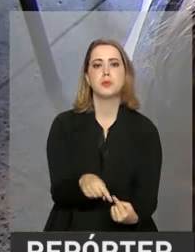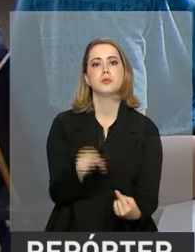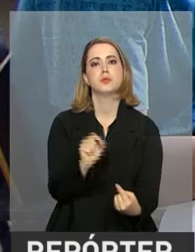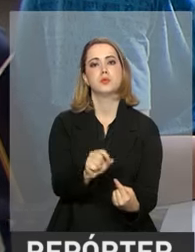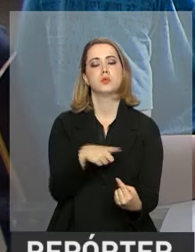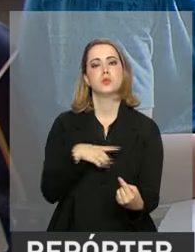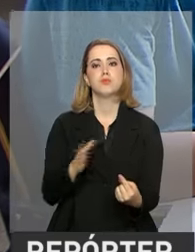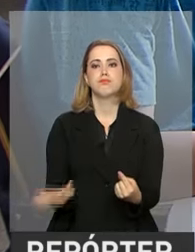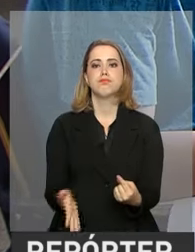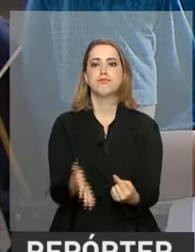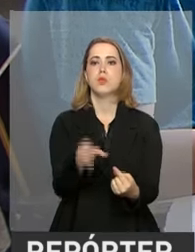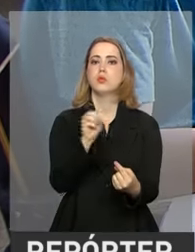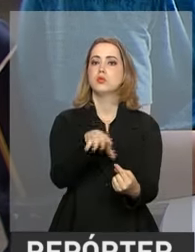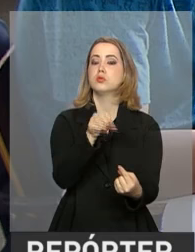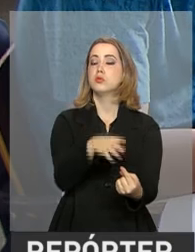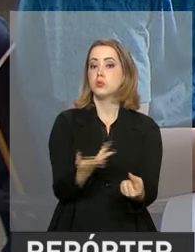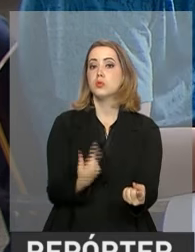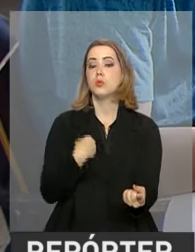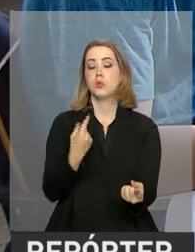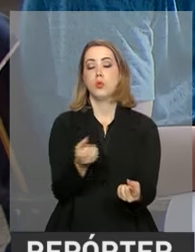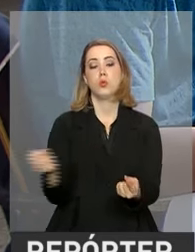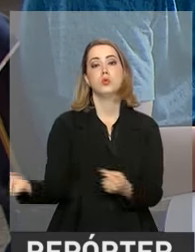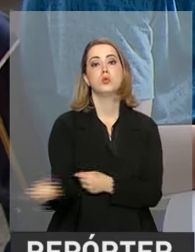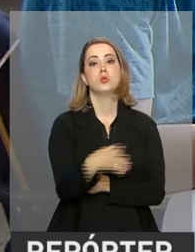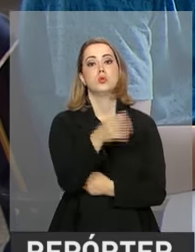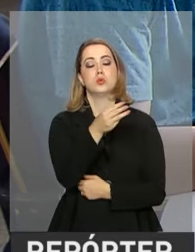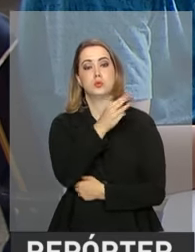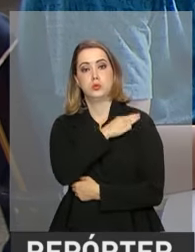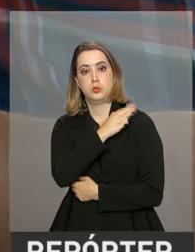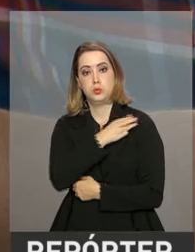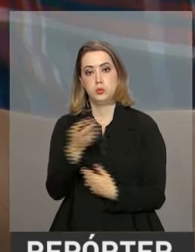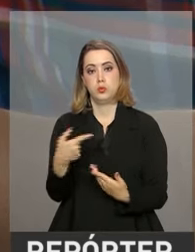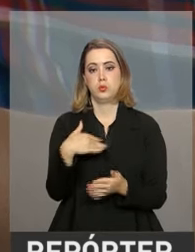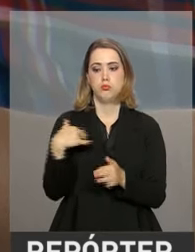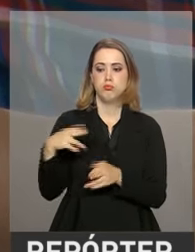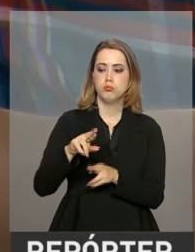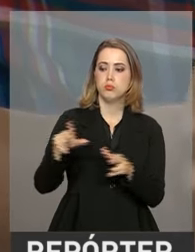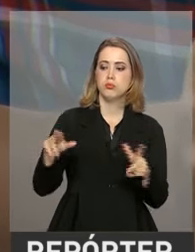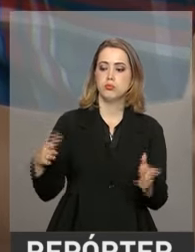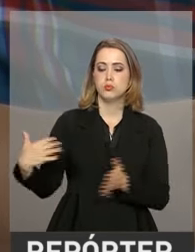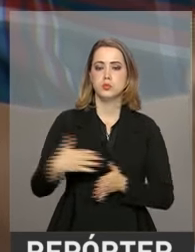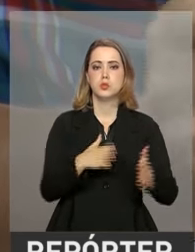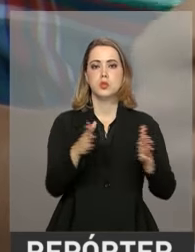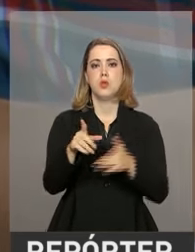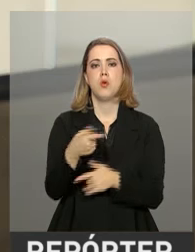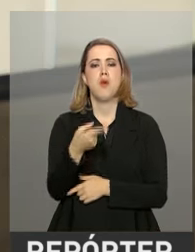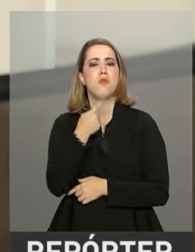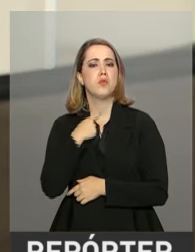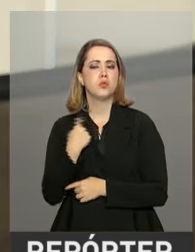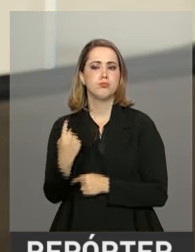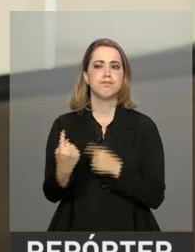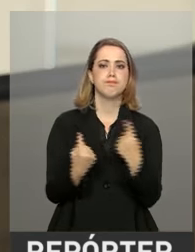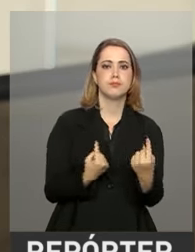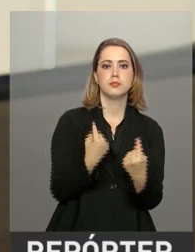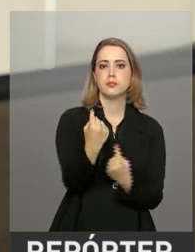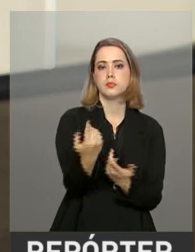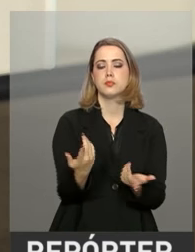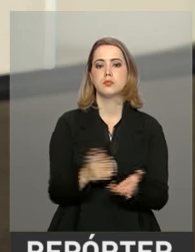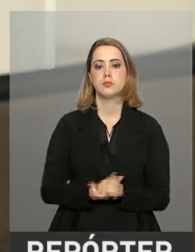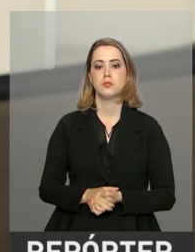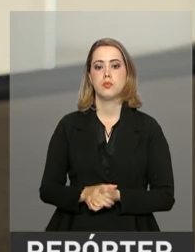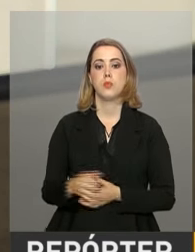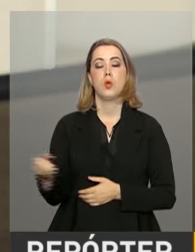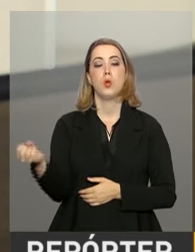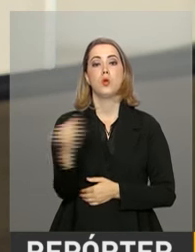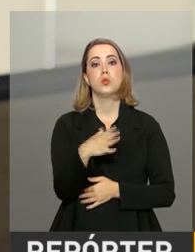escolar com o novo ensino médio o aluno pode escolher diferentes caminhos De acordo com o interesse de cada um o novo ensino médio terá